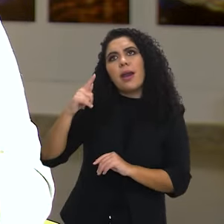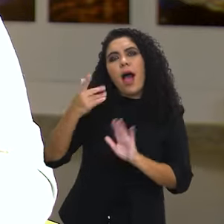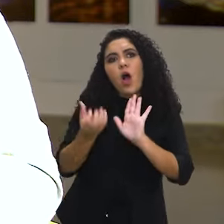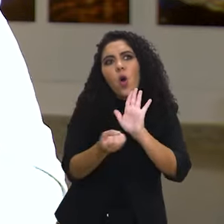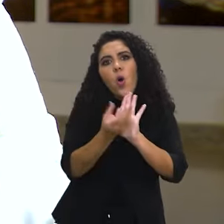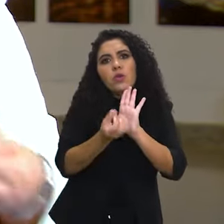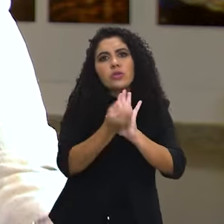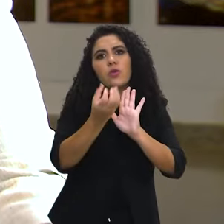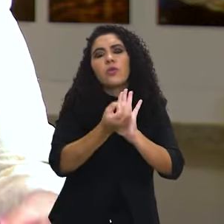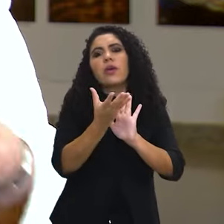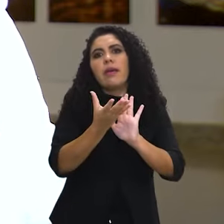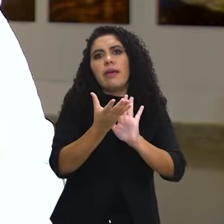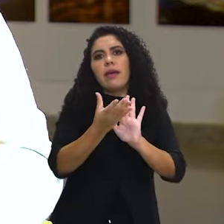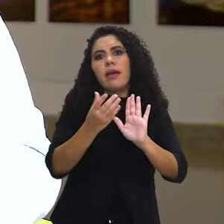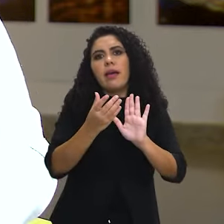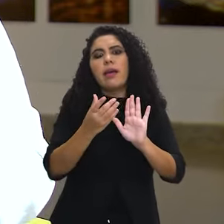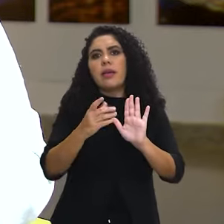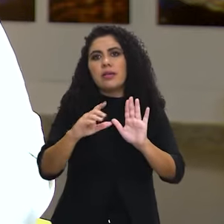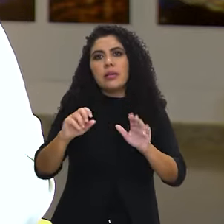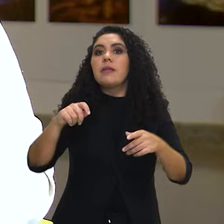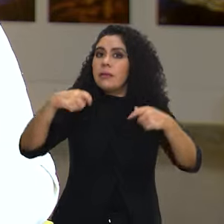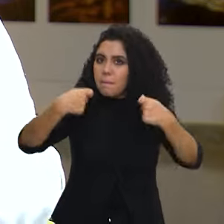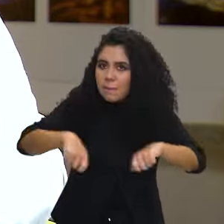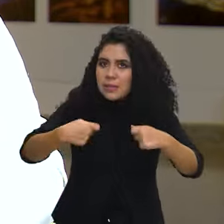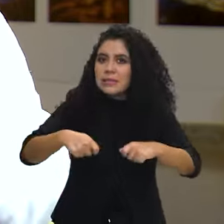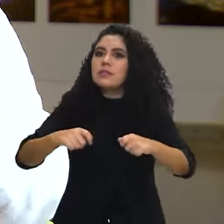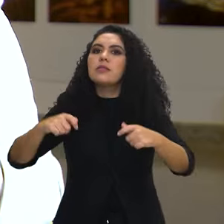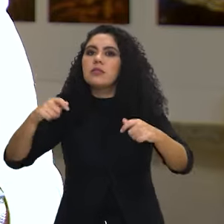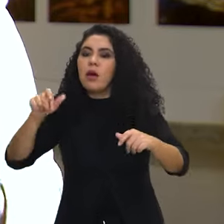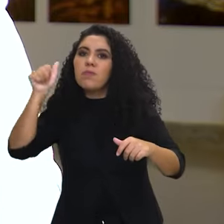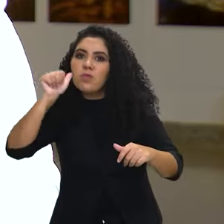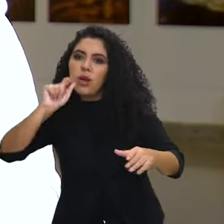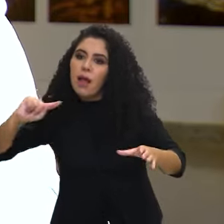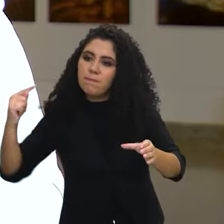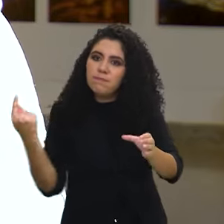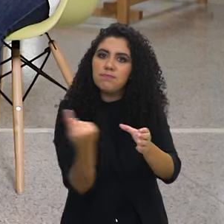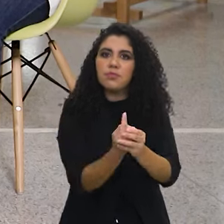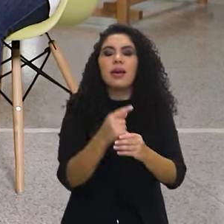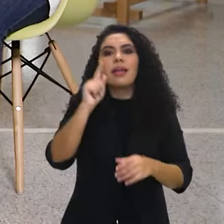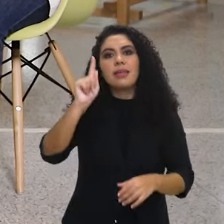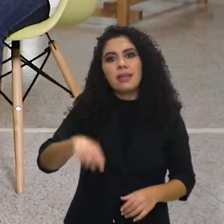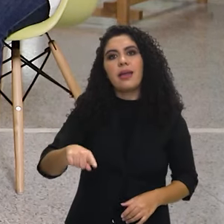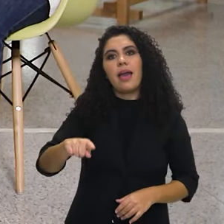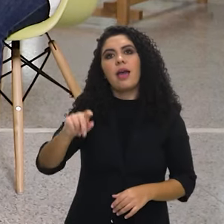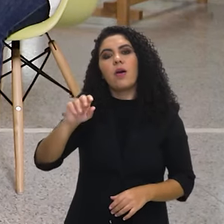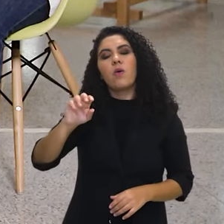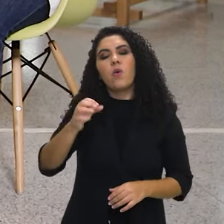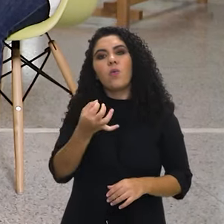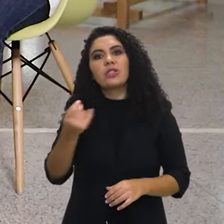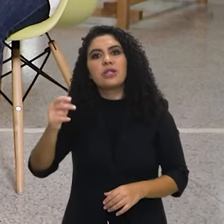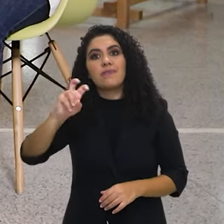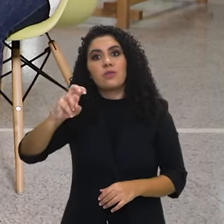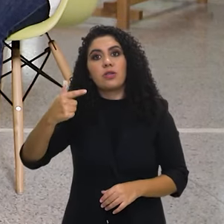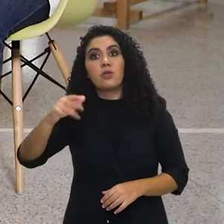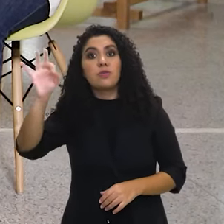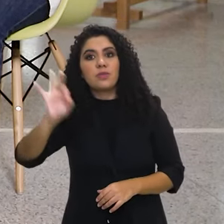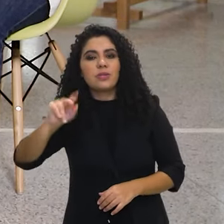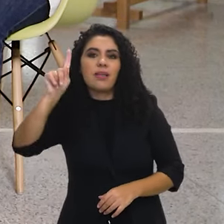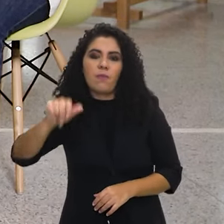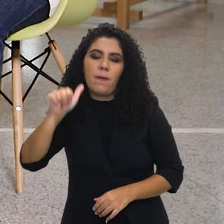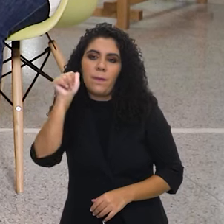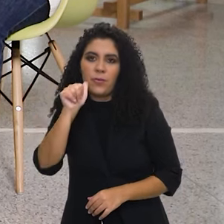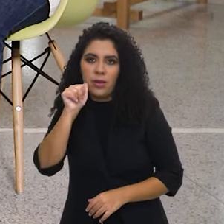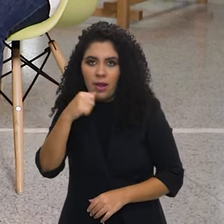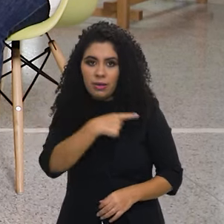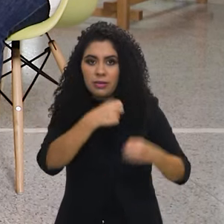país economicamente sem incluir as mulheres que são 52% da população agora ainda tem mais uma